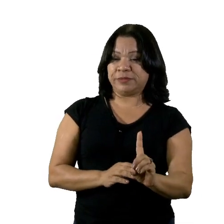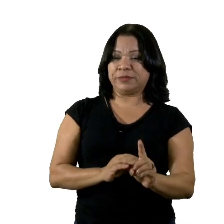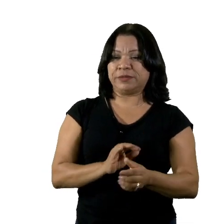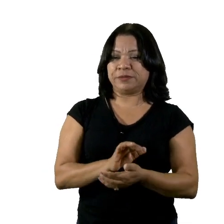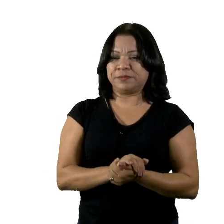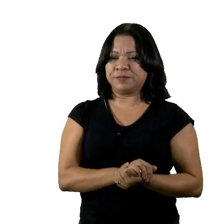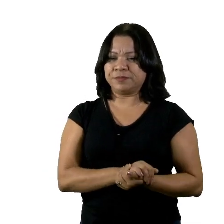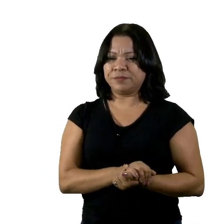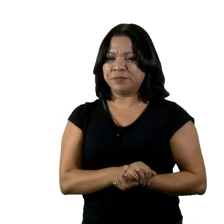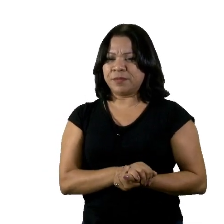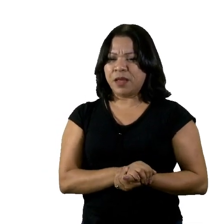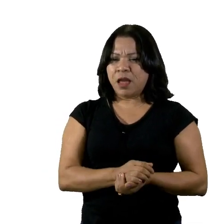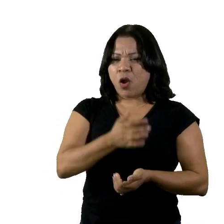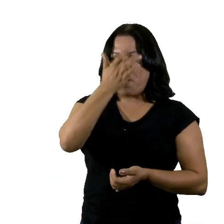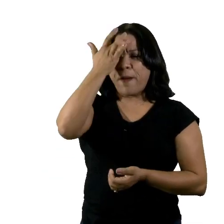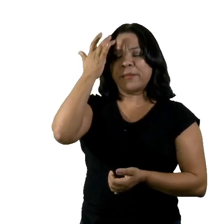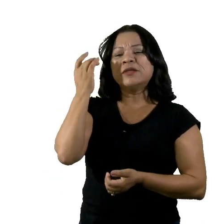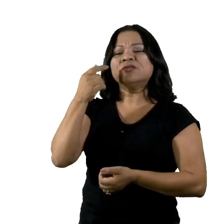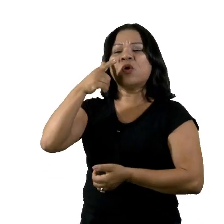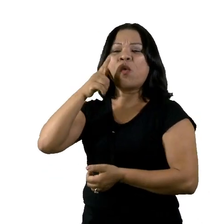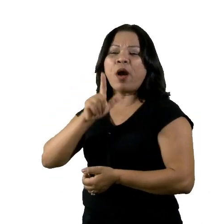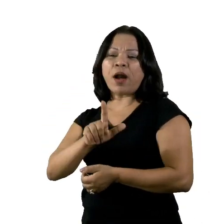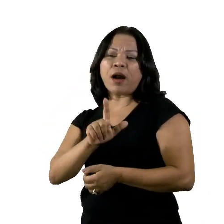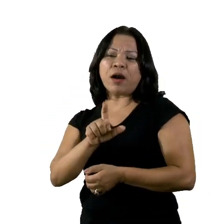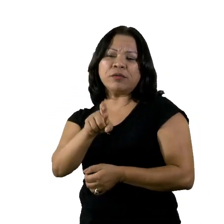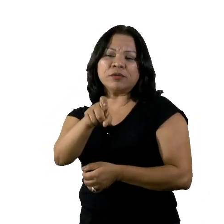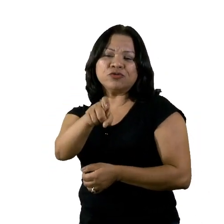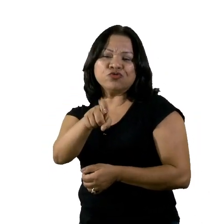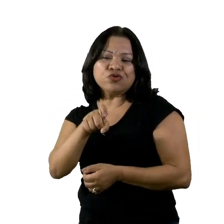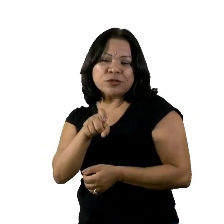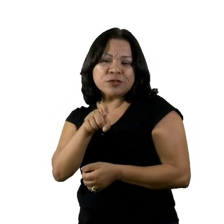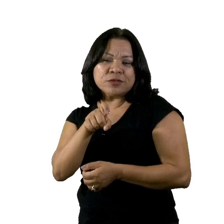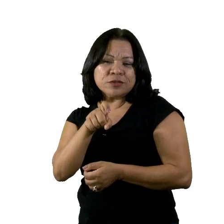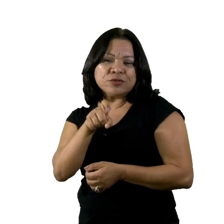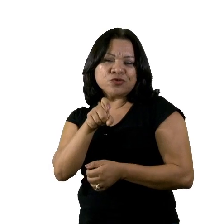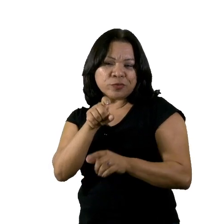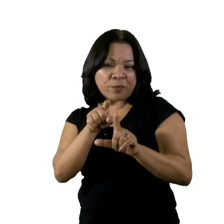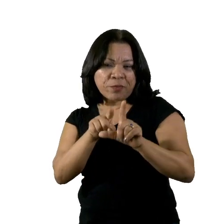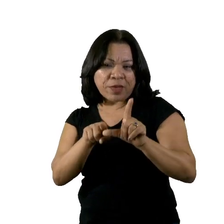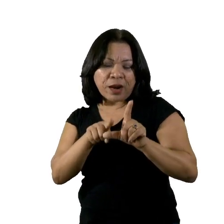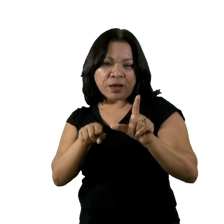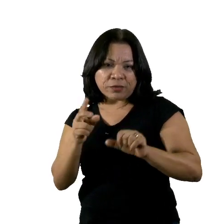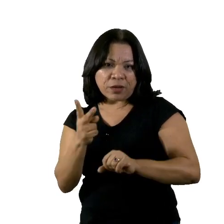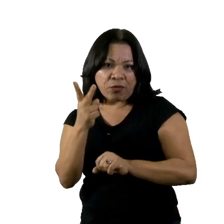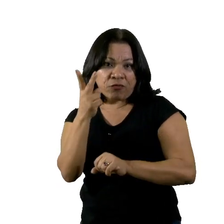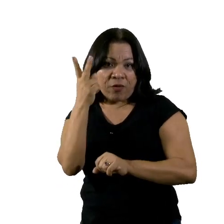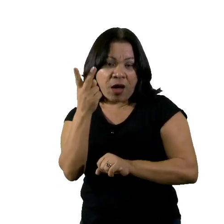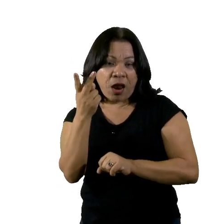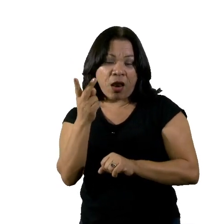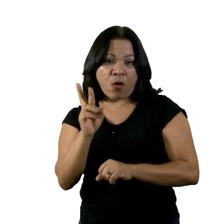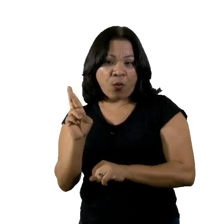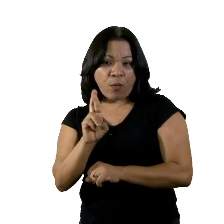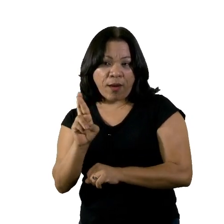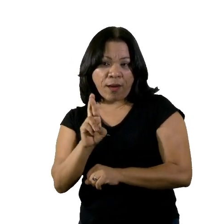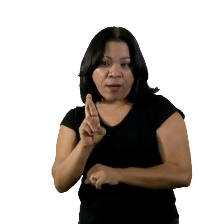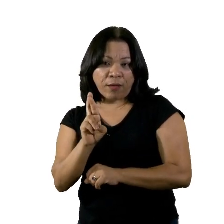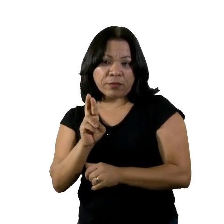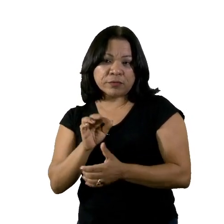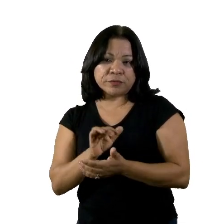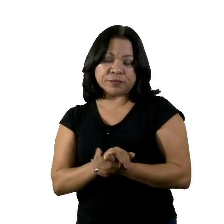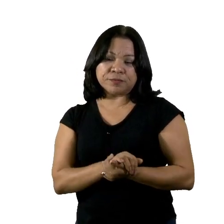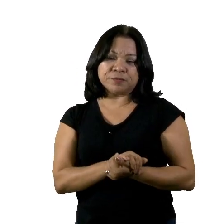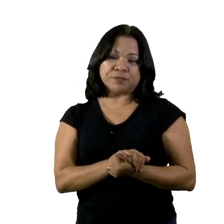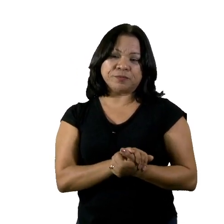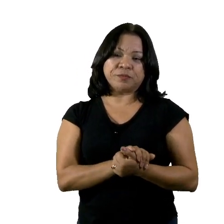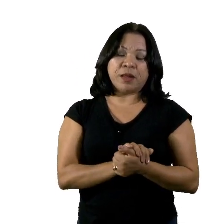X por dia de trabalho, aí X obviamente deve ser valor em reais, né? Valores em reais. Para